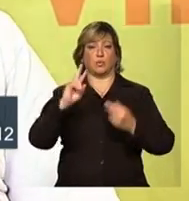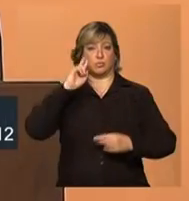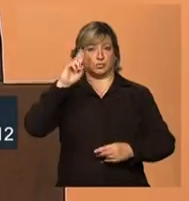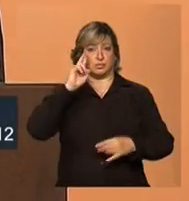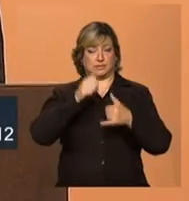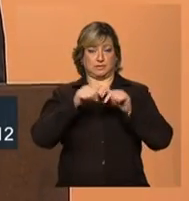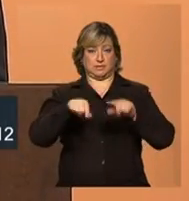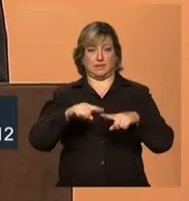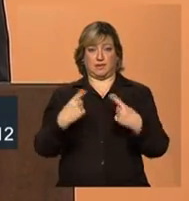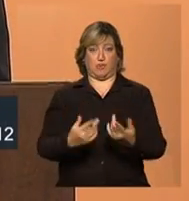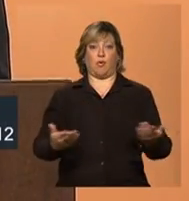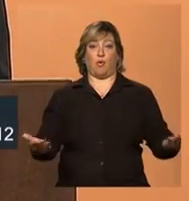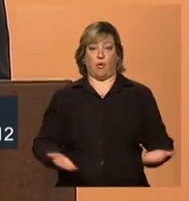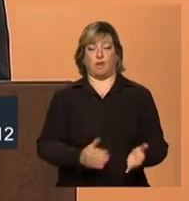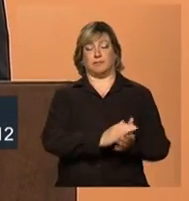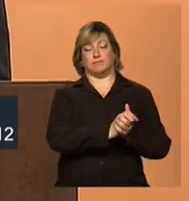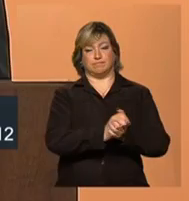presentes.